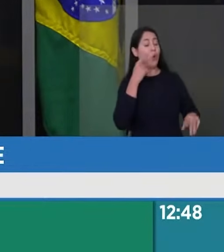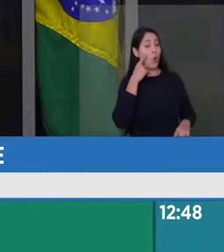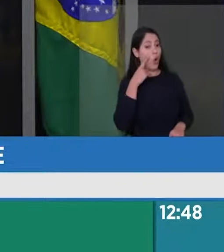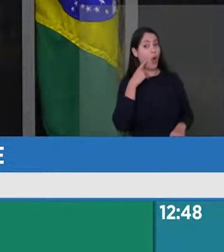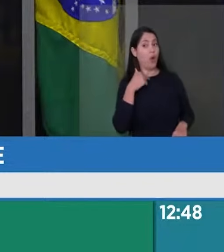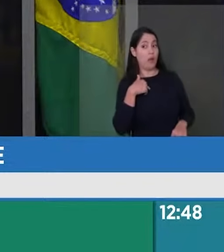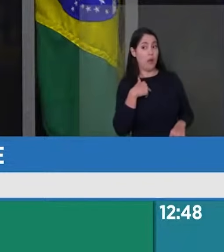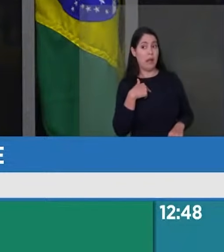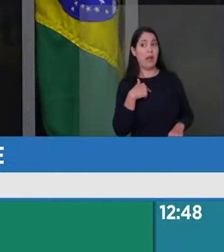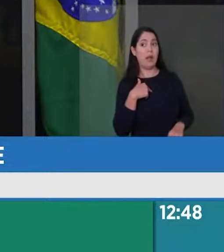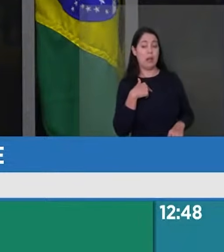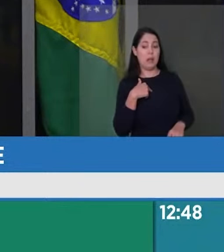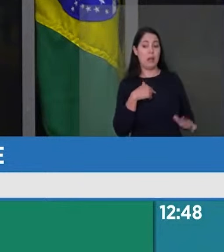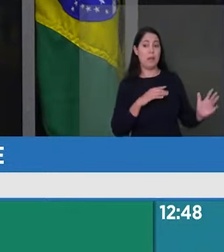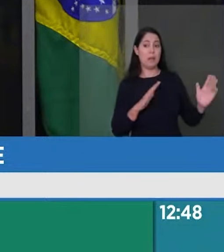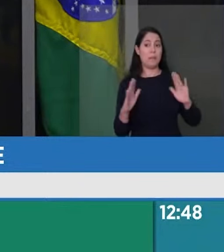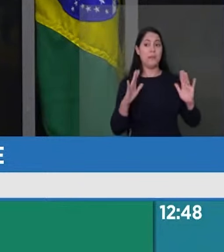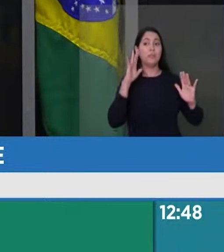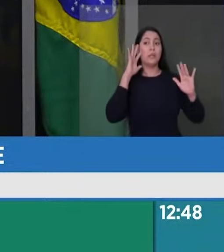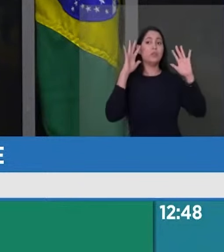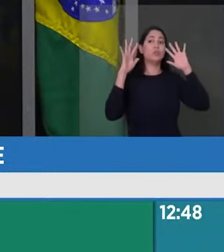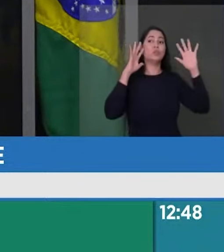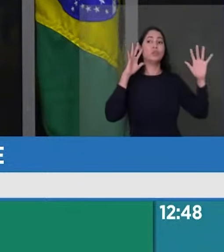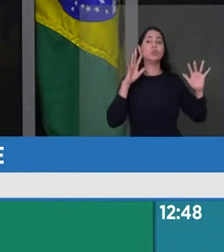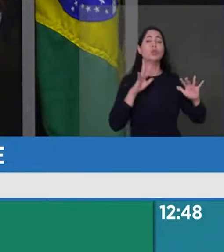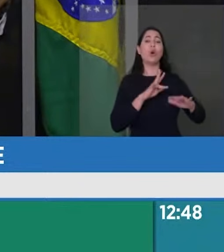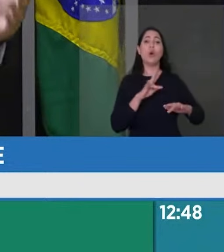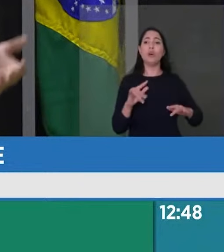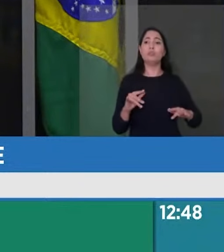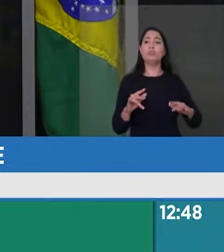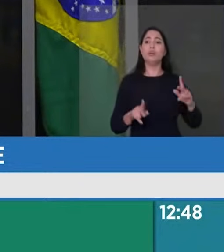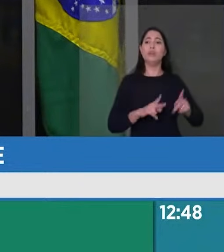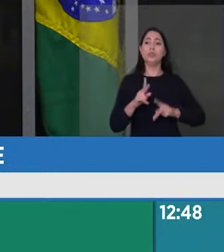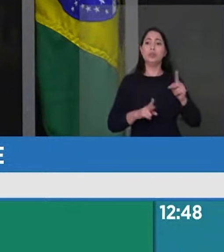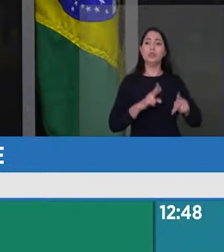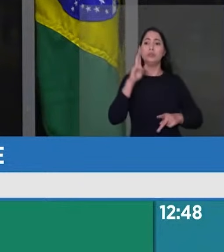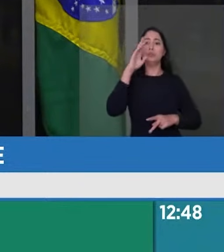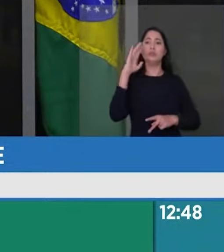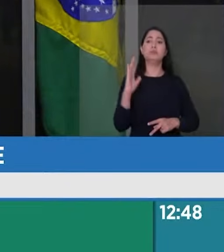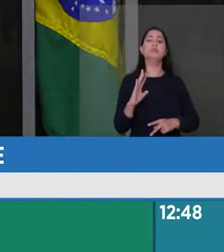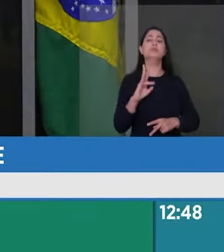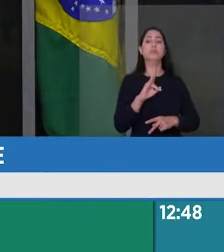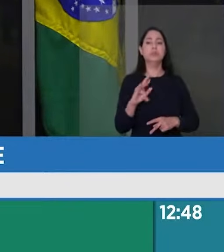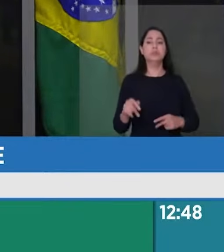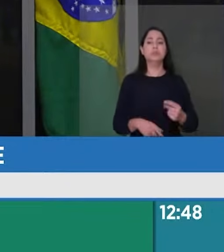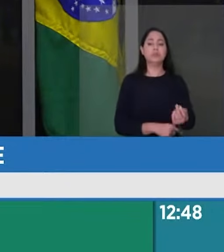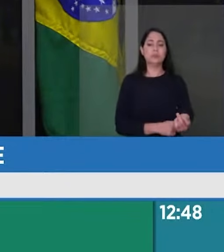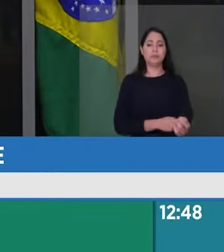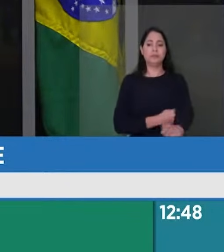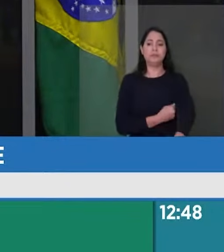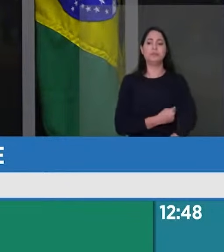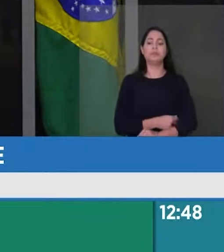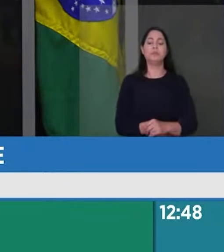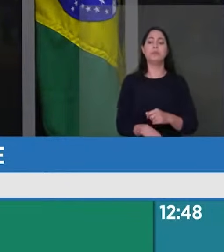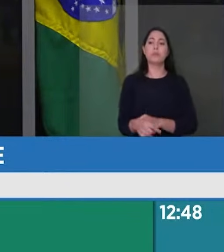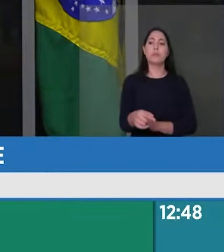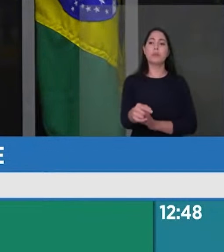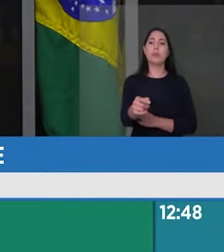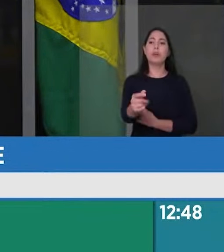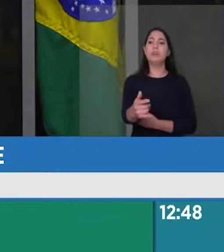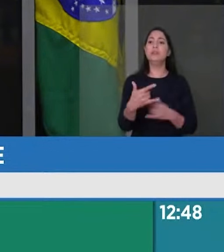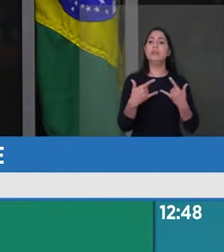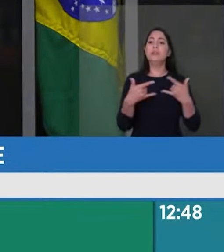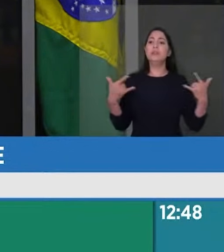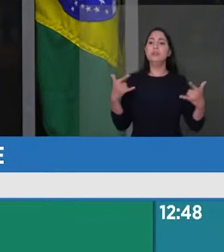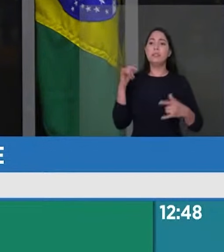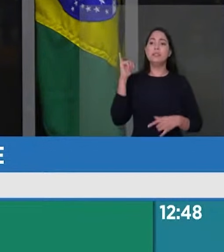seria o mandato dos sonhos, que seria o mandato do povo brasileiro, que as passagens